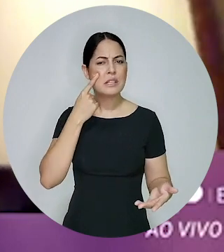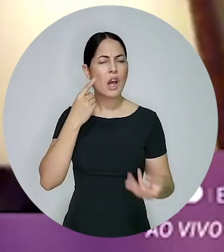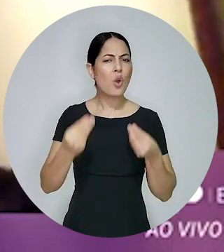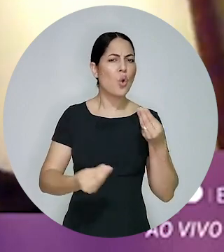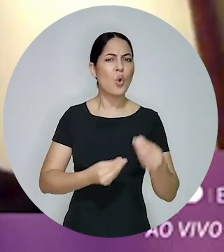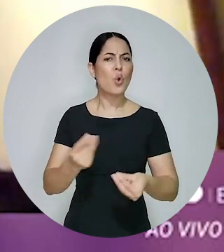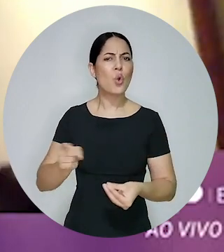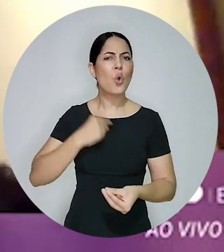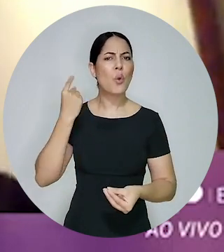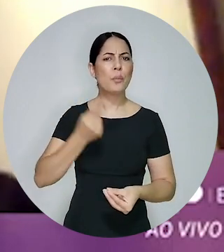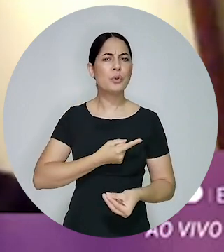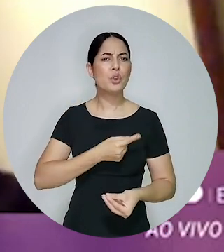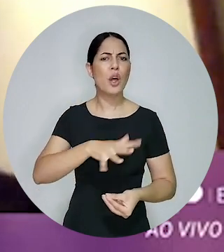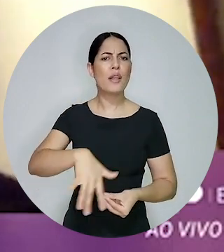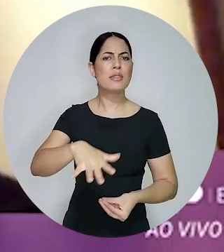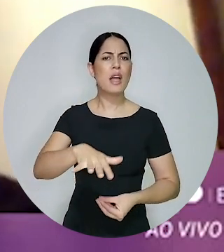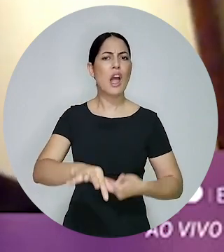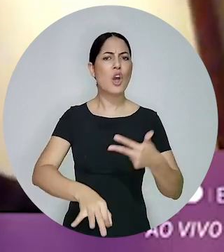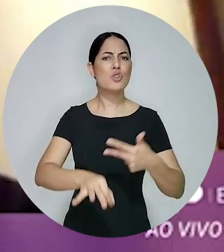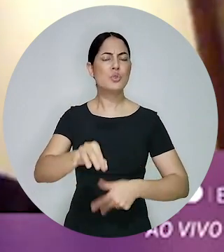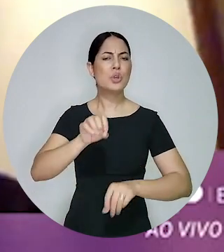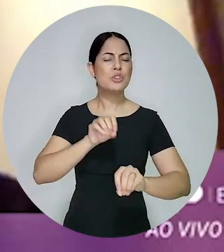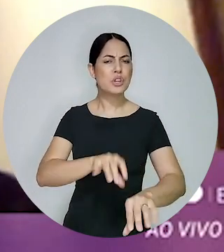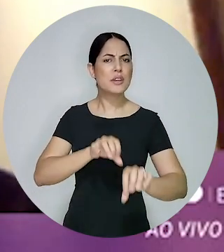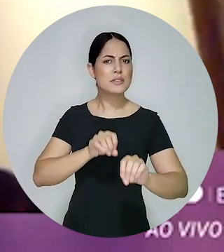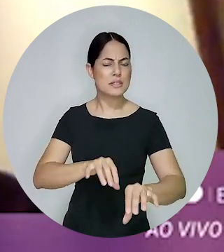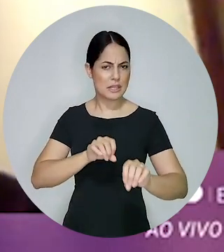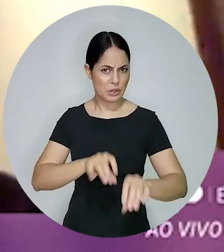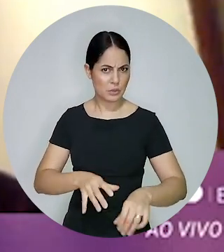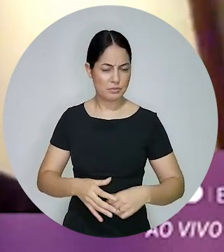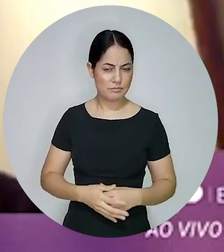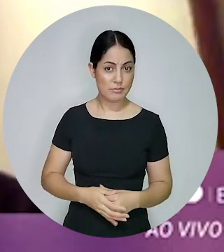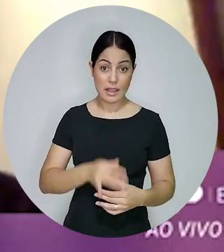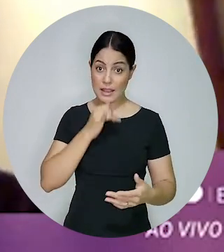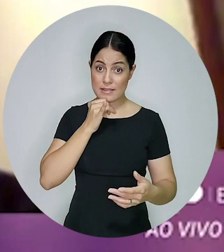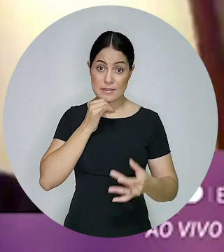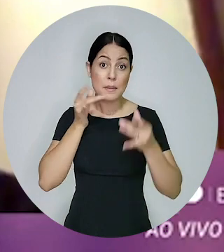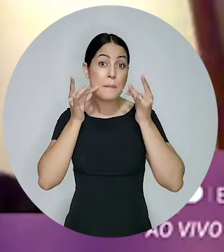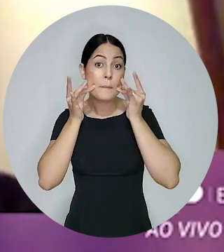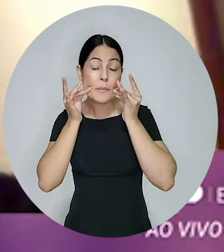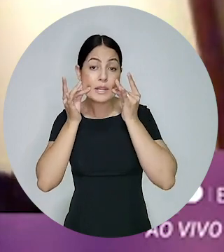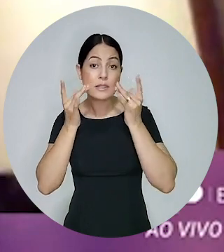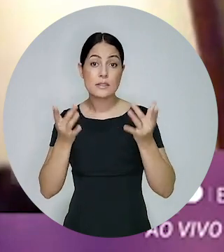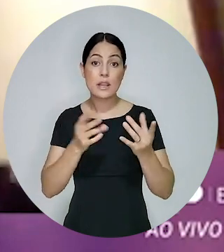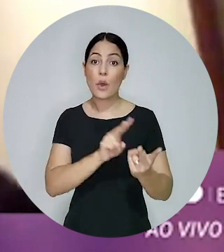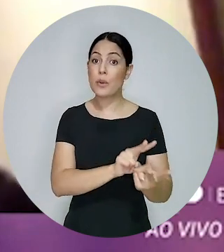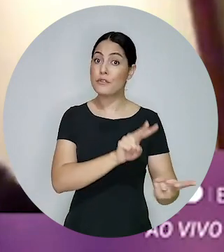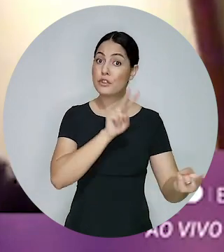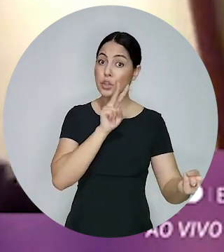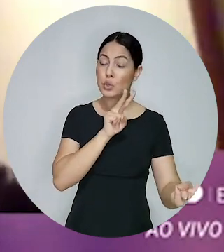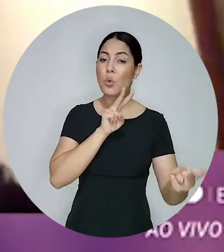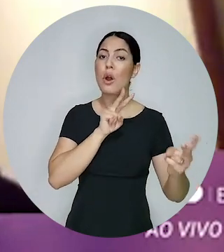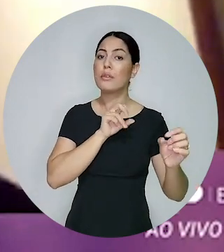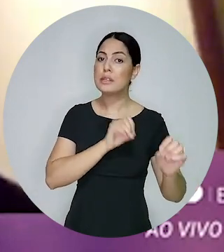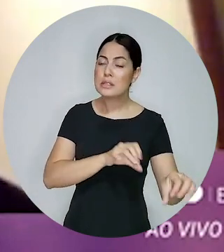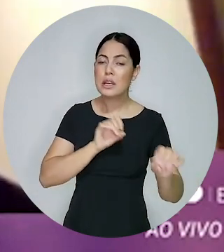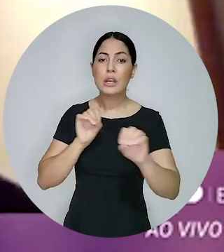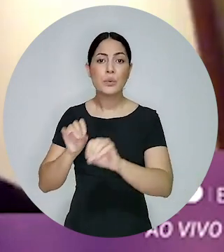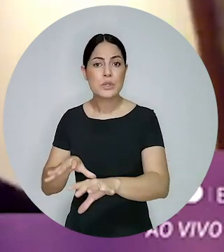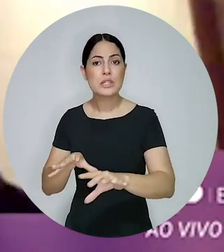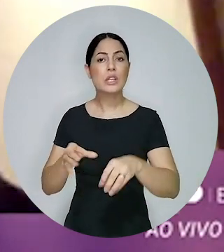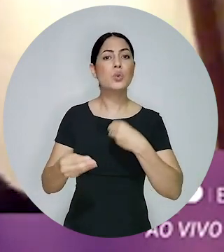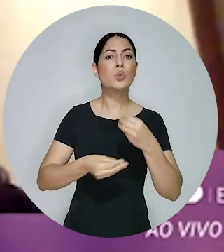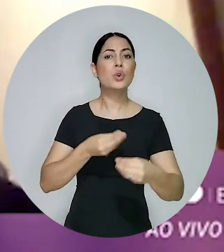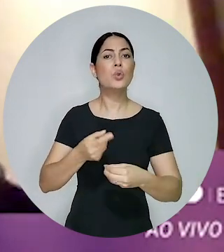pouco como a gente pode trazer as metodologias ativas para dentro do ensino jurídico, tanto pensando no ensino presencial quanto no